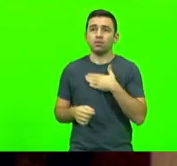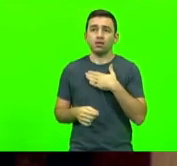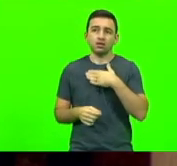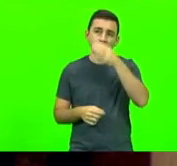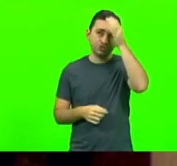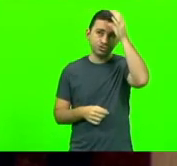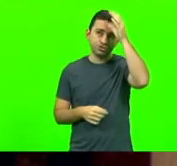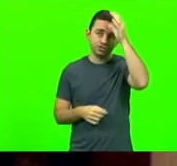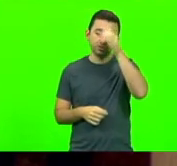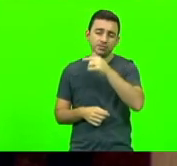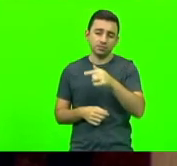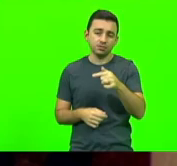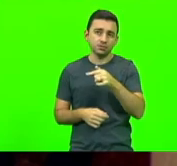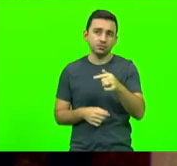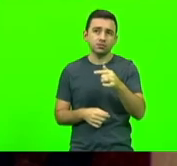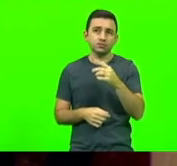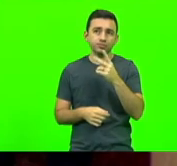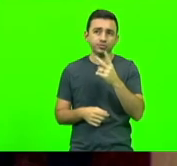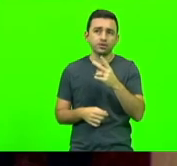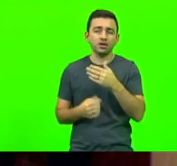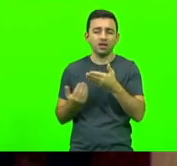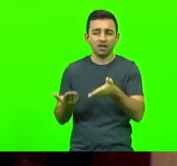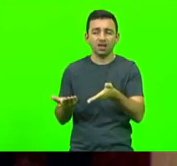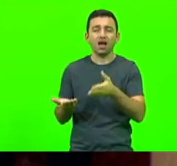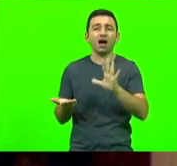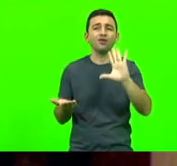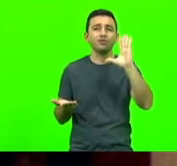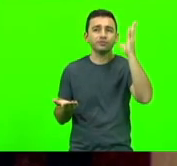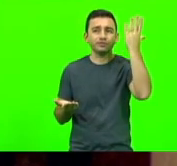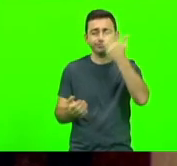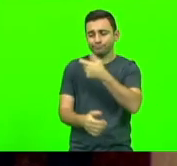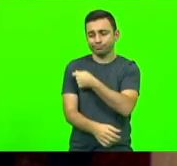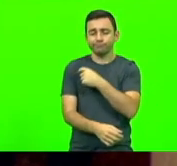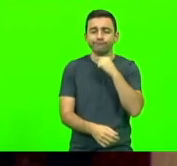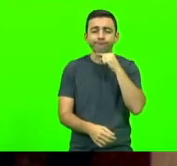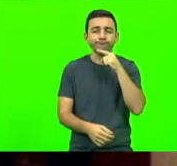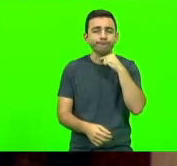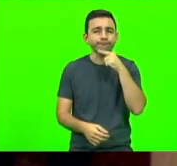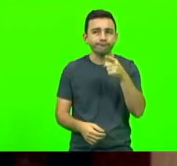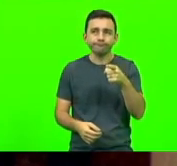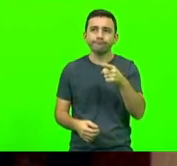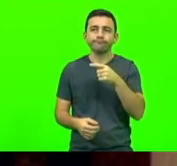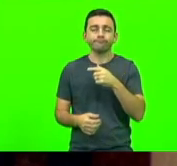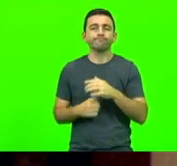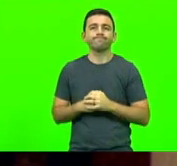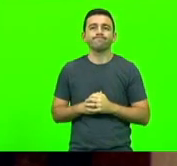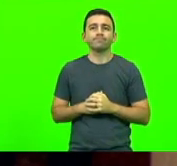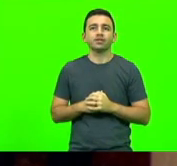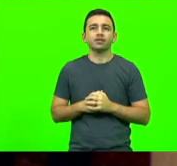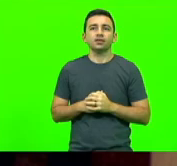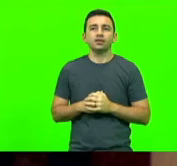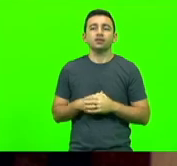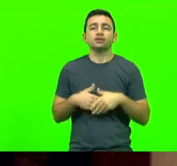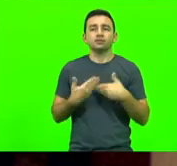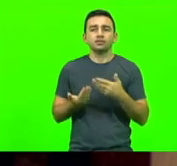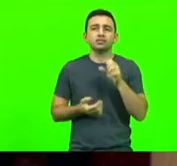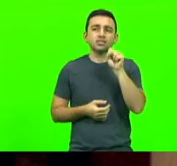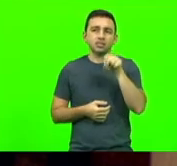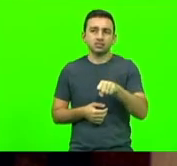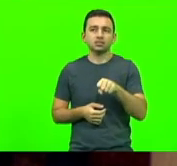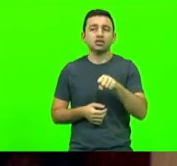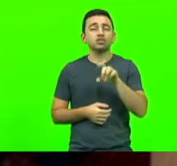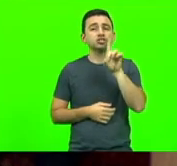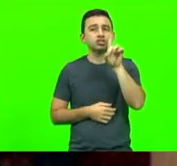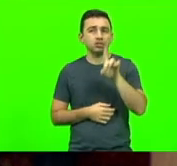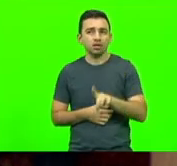2 semanas, infelizmente, aos 60 anos de idade, não teve o privilégio de ser vacinada. Mas nós estamos aqui falando de, sim, de direitos e